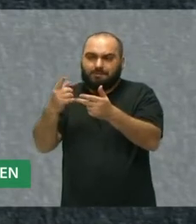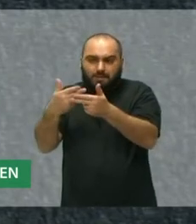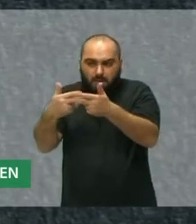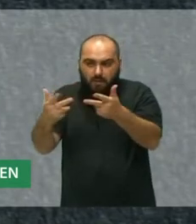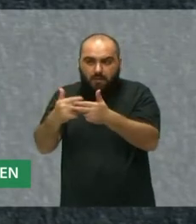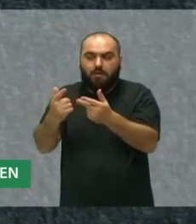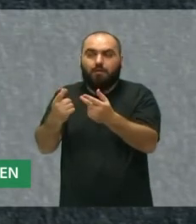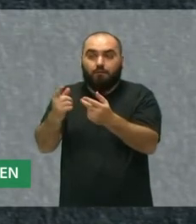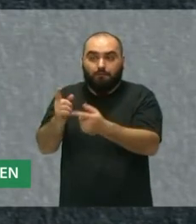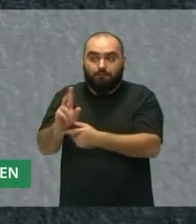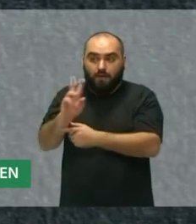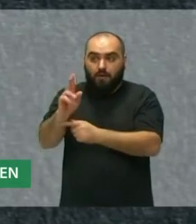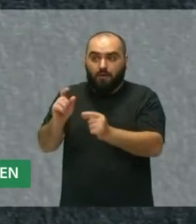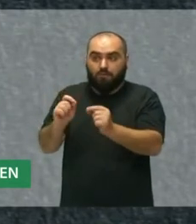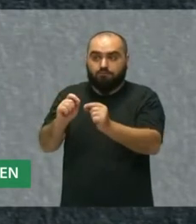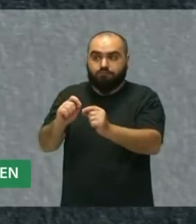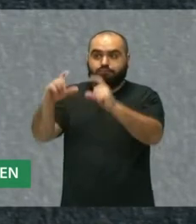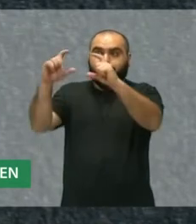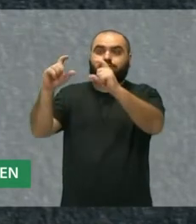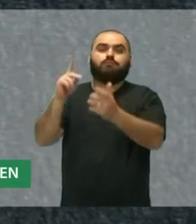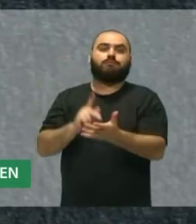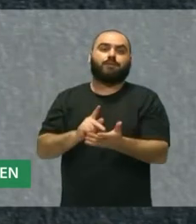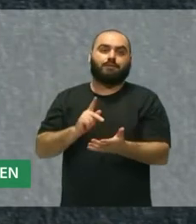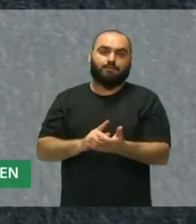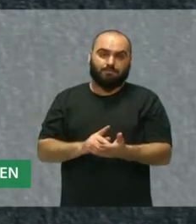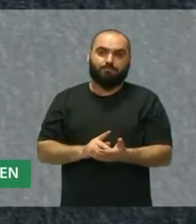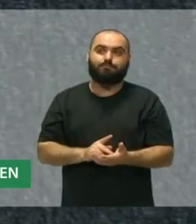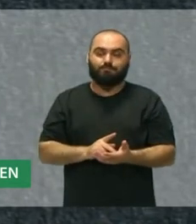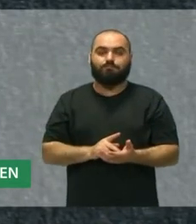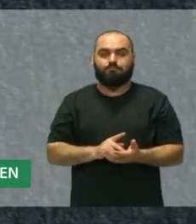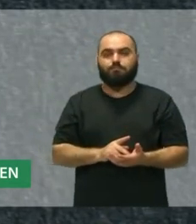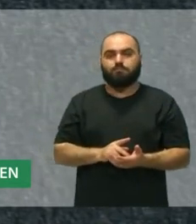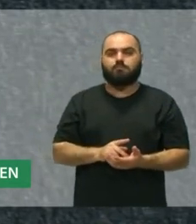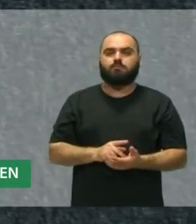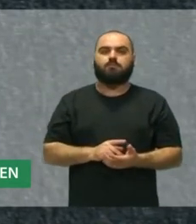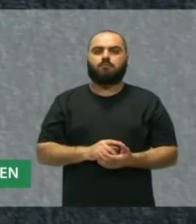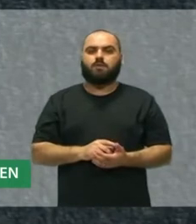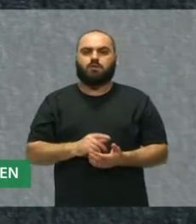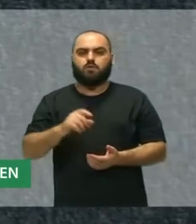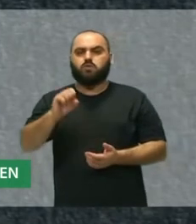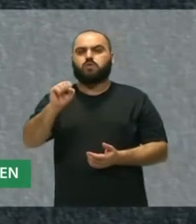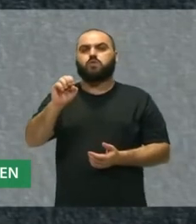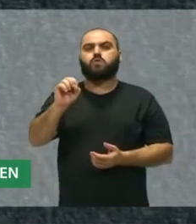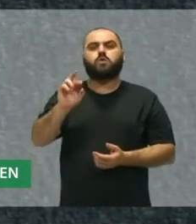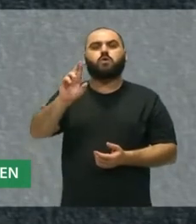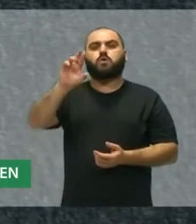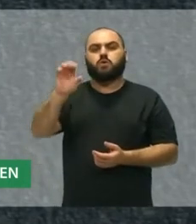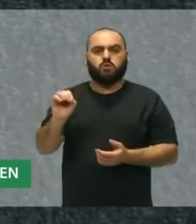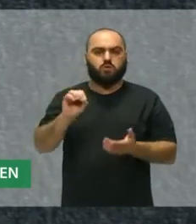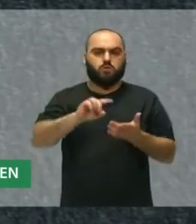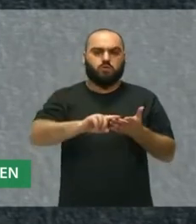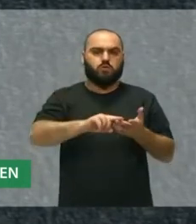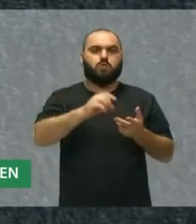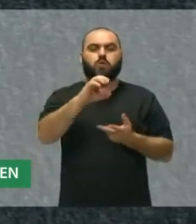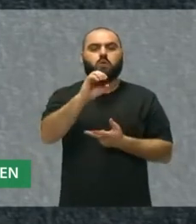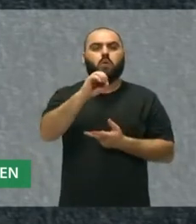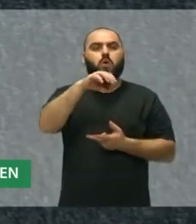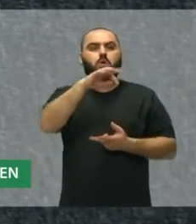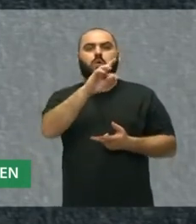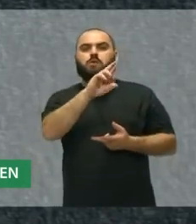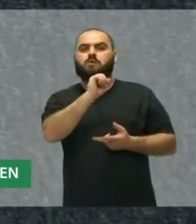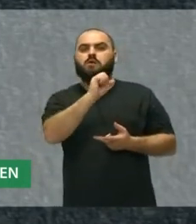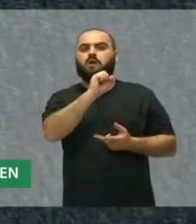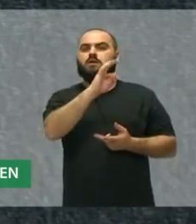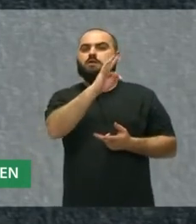realmente aumentou o valor. Aumentou o valor. Isto desde soro, contraste. Então, esse